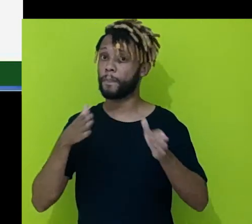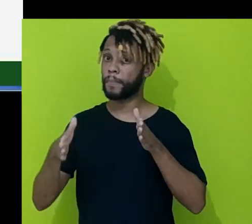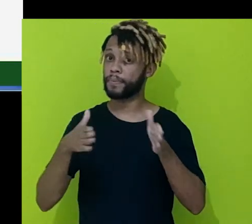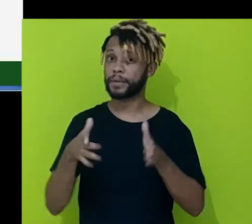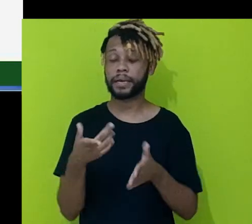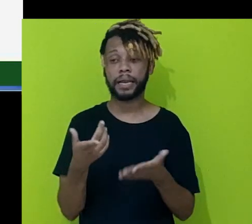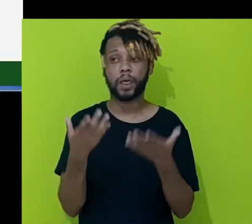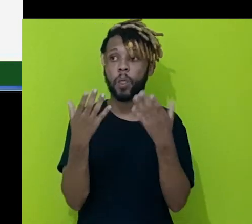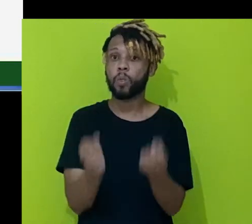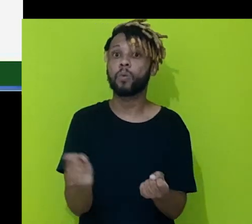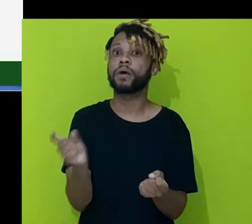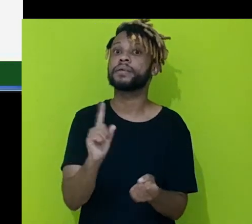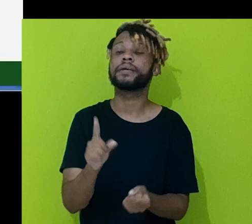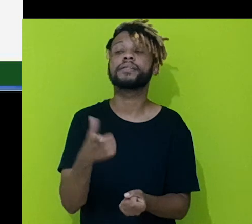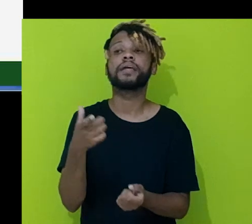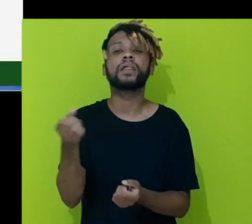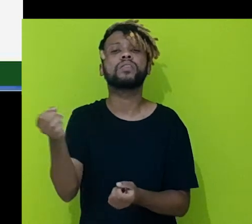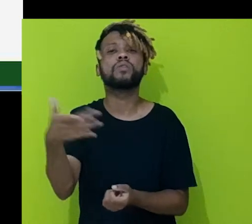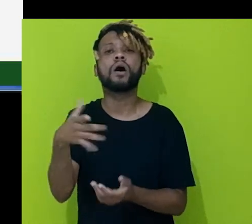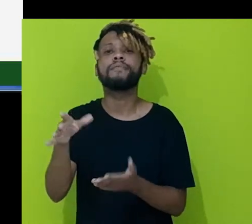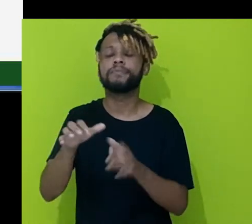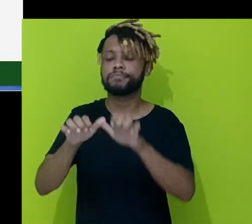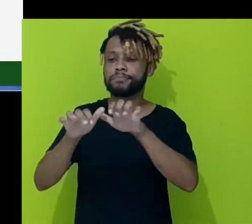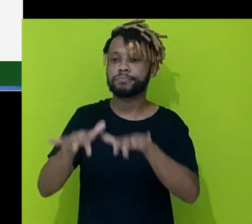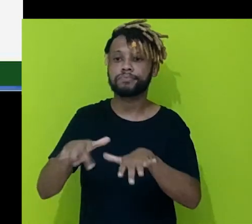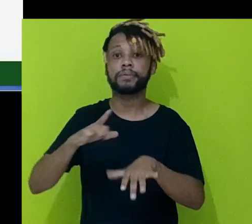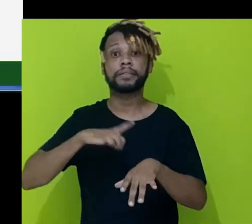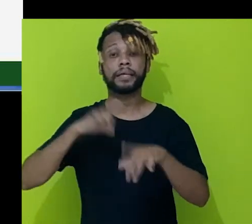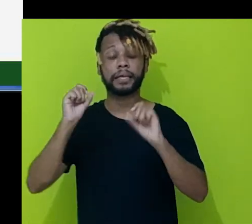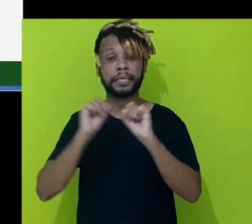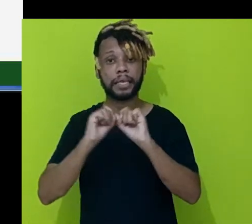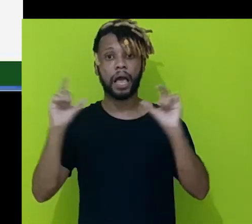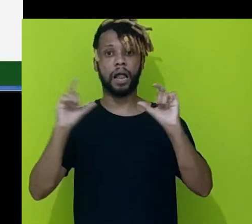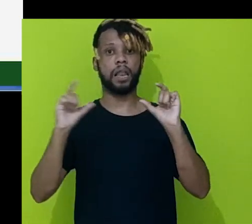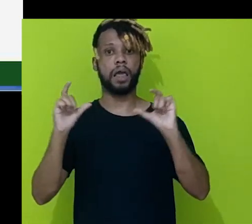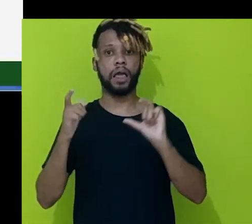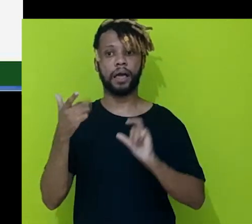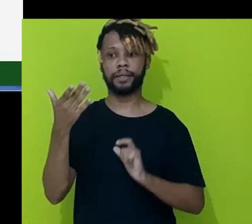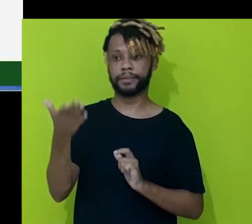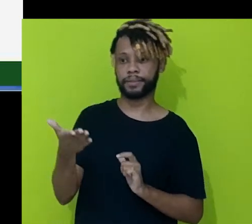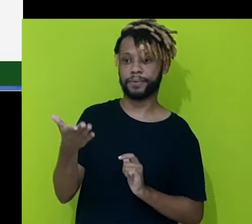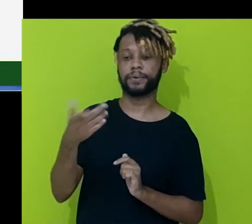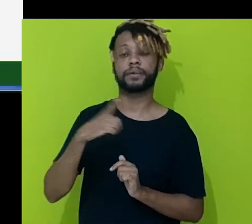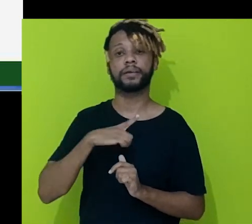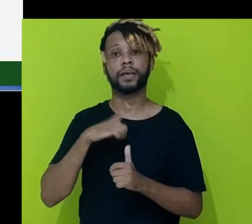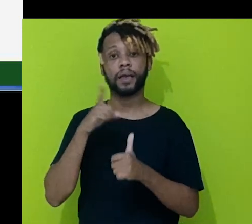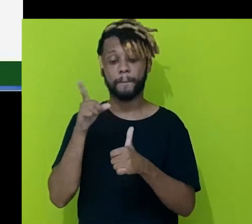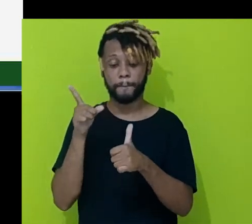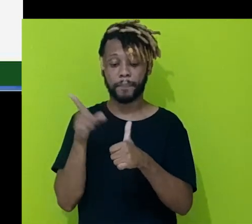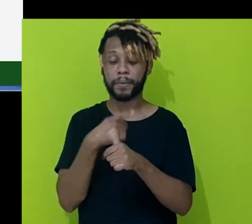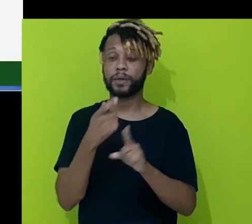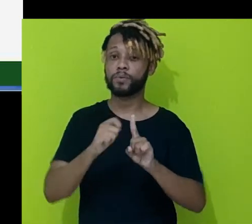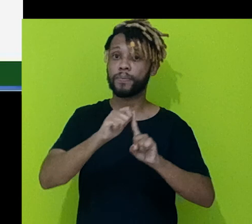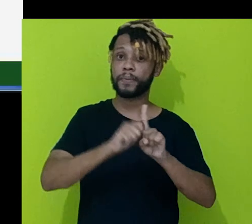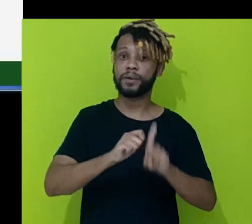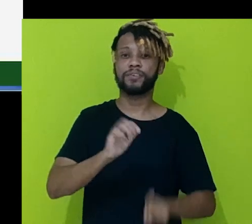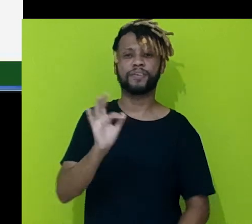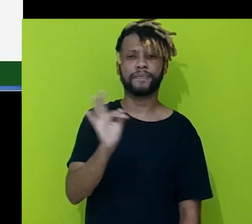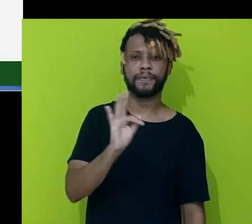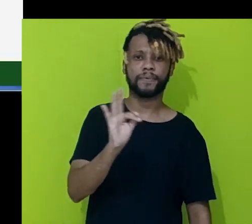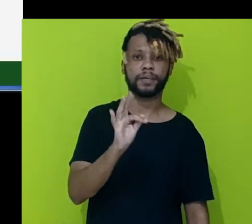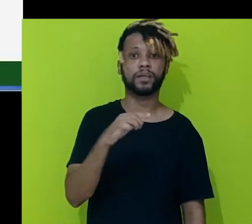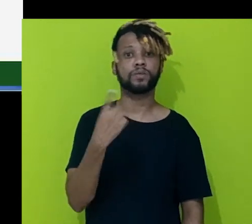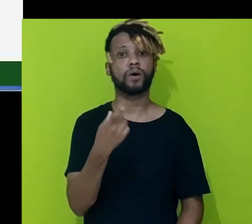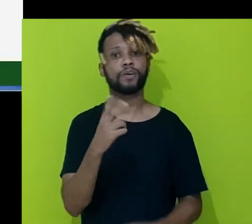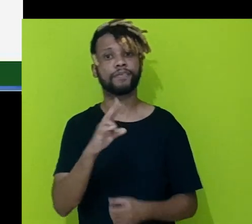eles não aceitam novas inscrições, existe esse alerta aqui de que em 1º de fevereiro